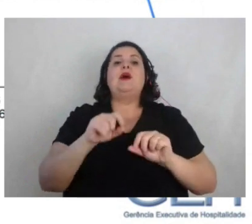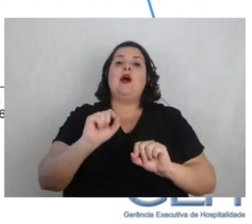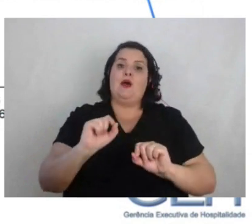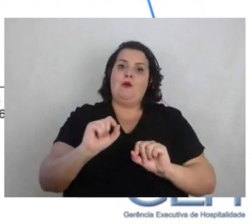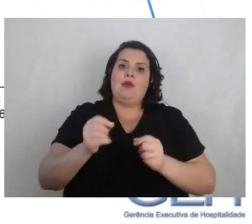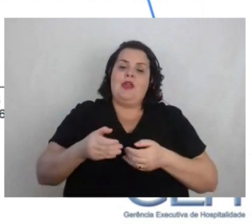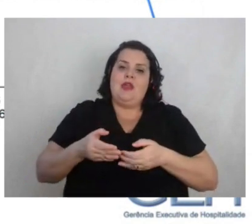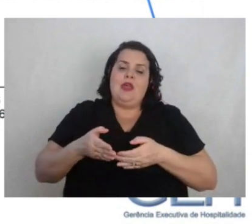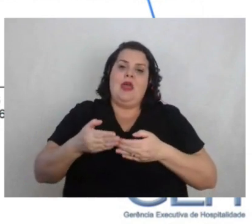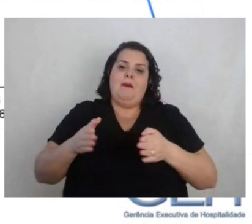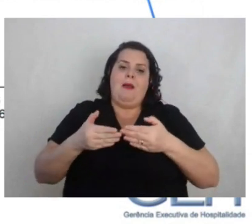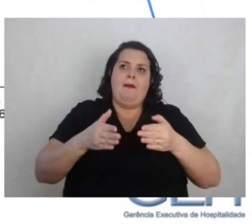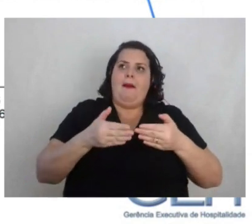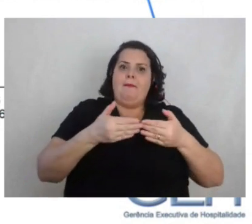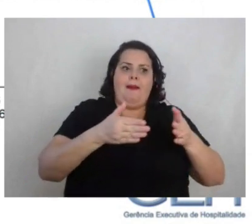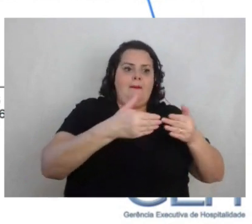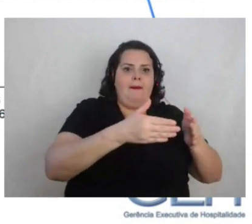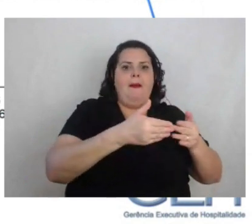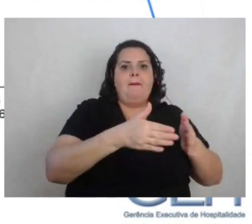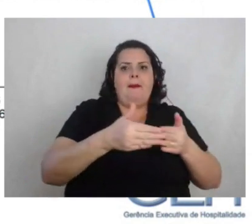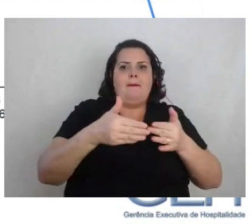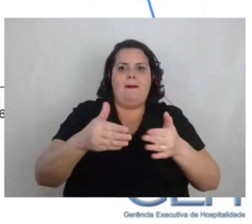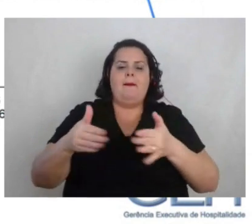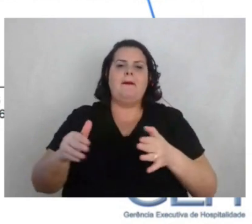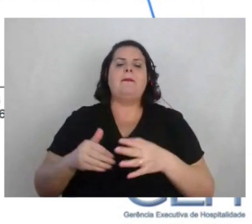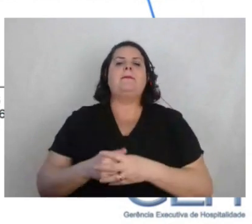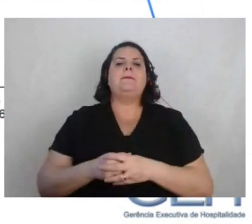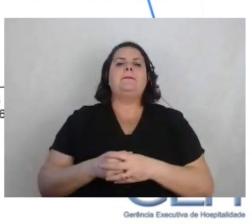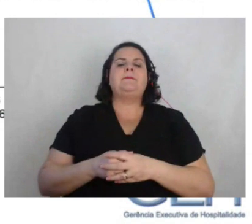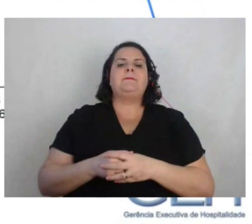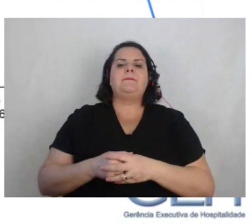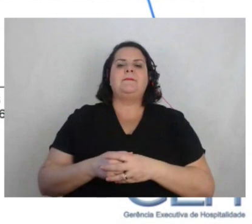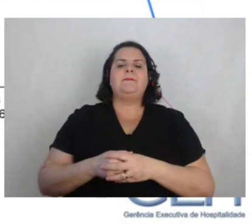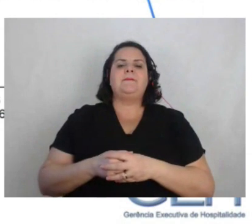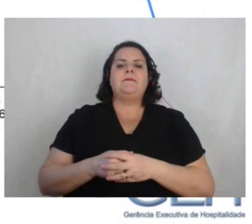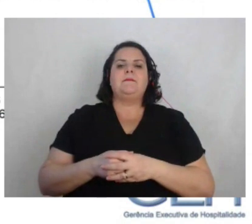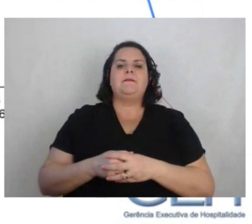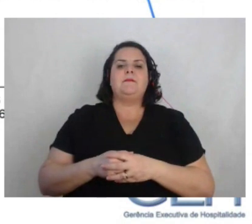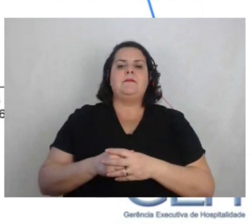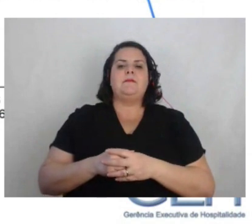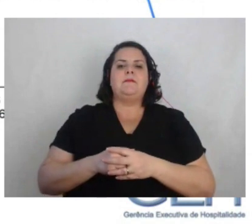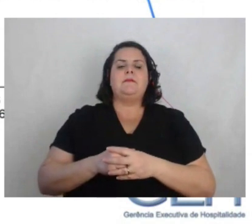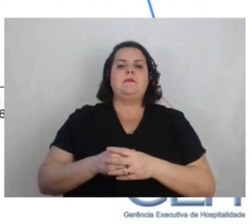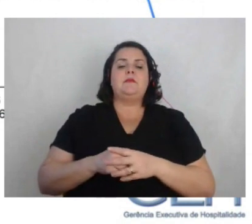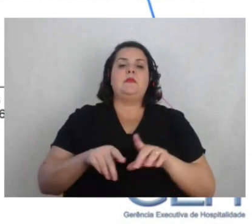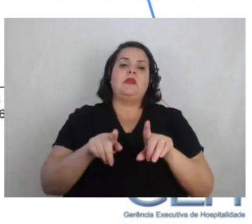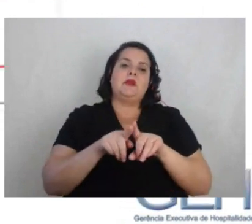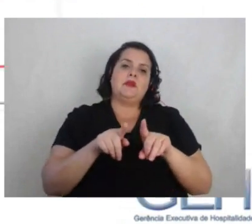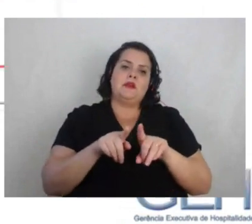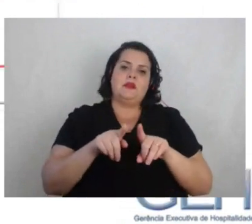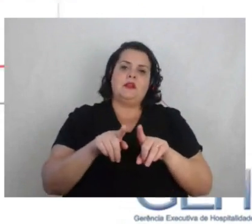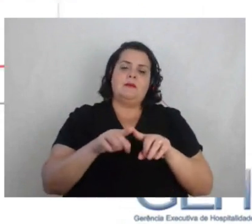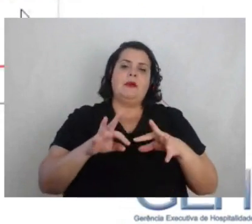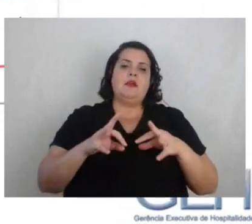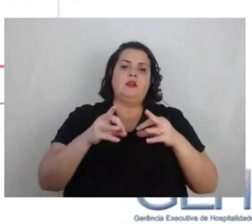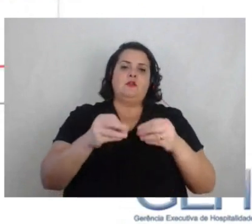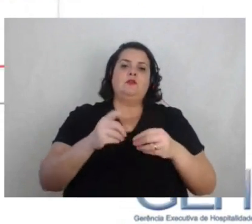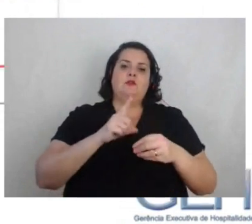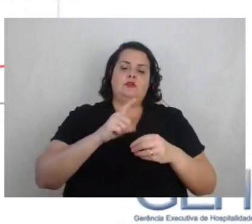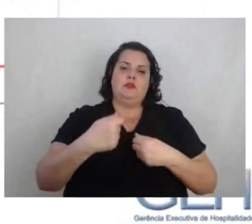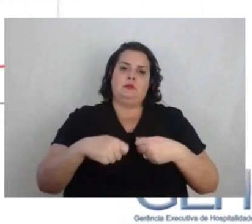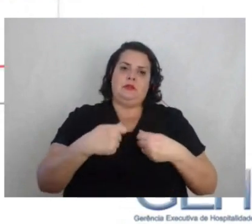capital que surgiu aí no sentido de oferecer a capacidade instalada para o